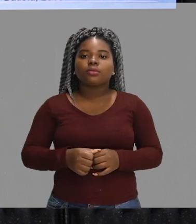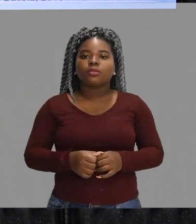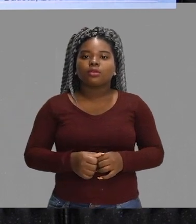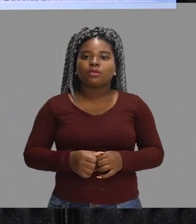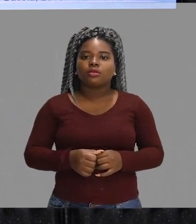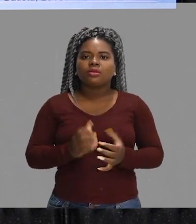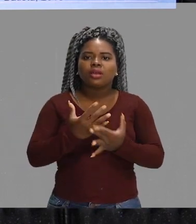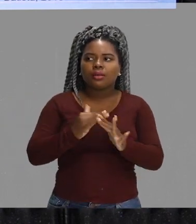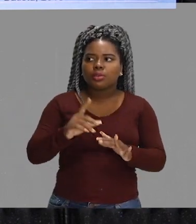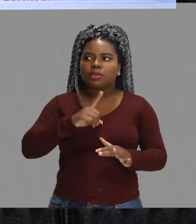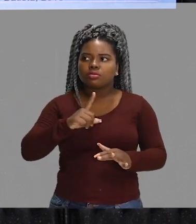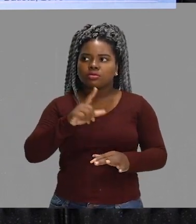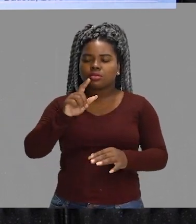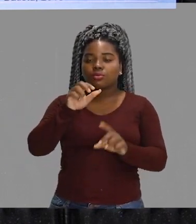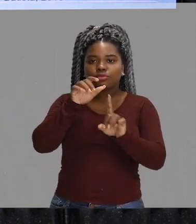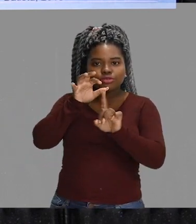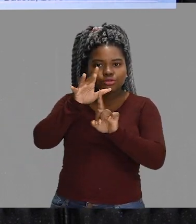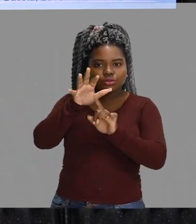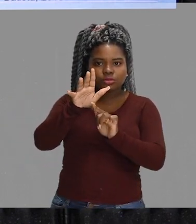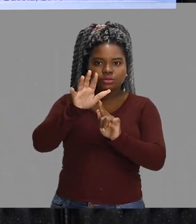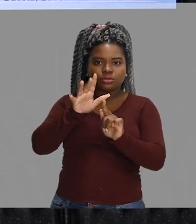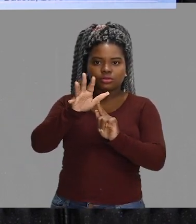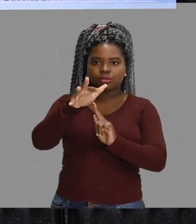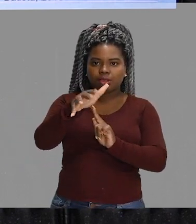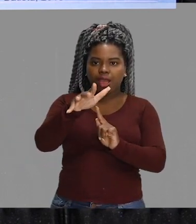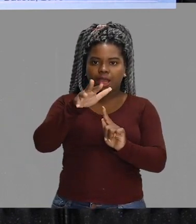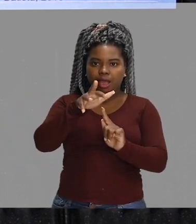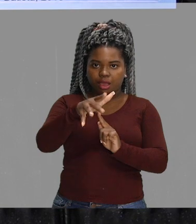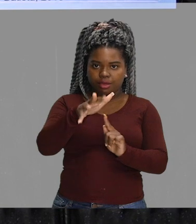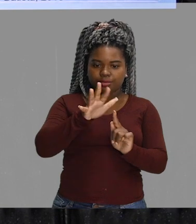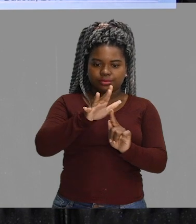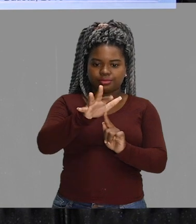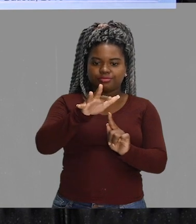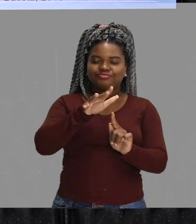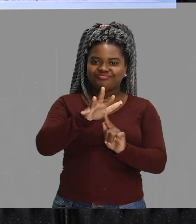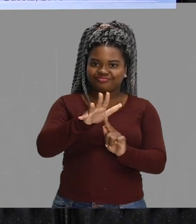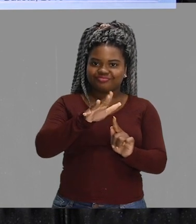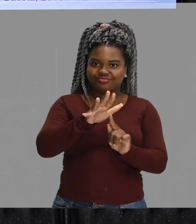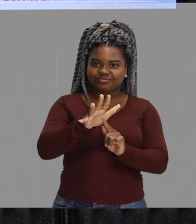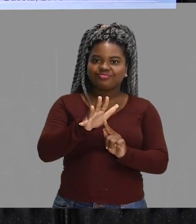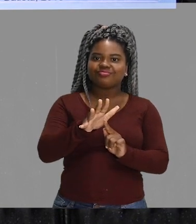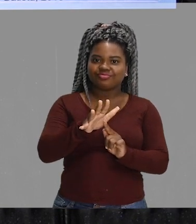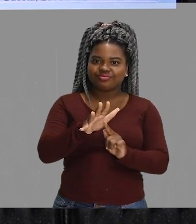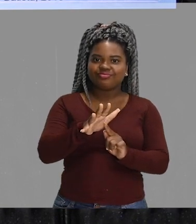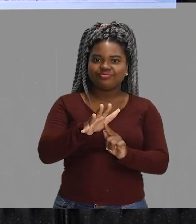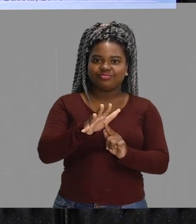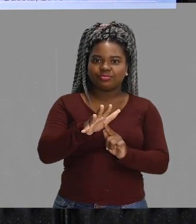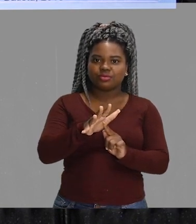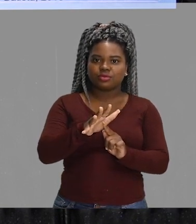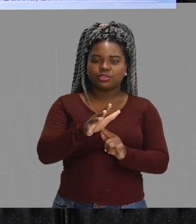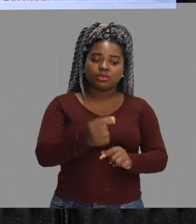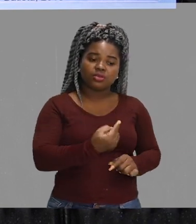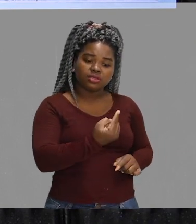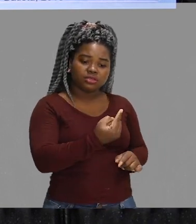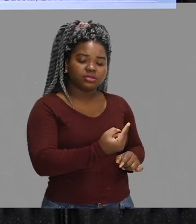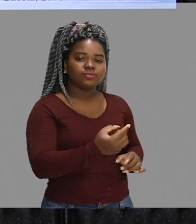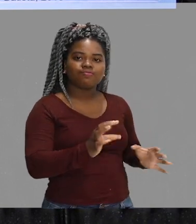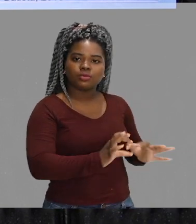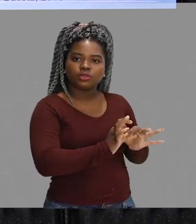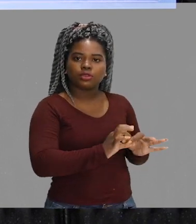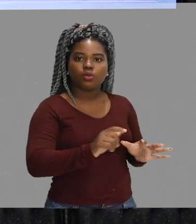aqui na tabela, nós temos toda essa divisão. Olha só, as duas primeiras colunas são